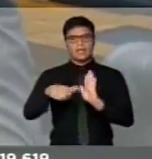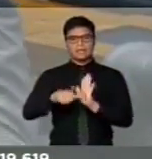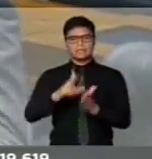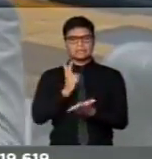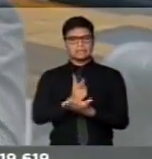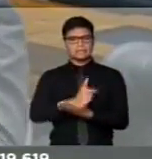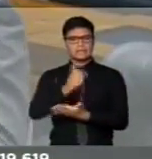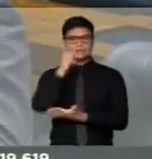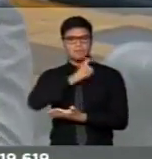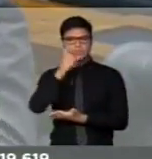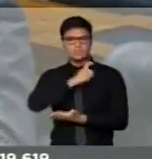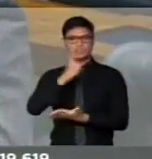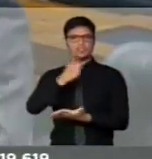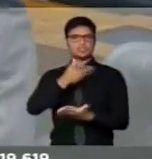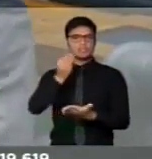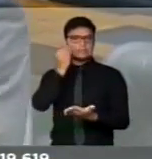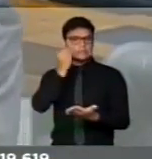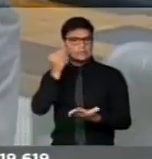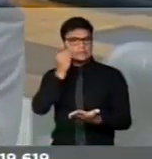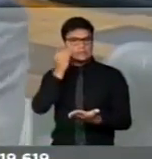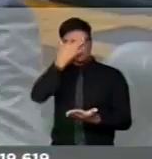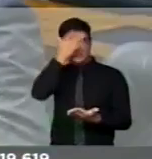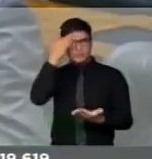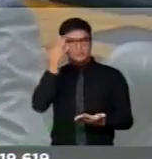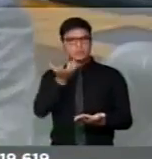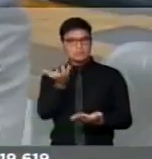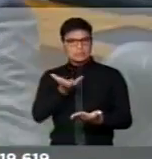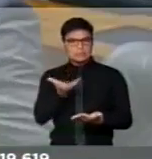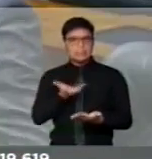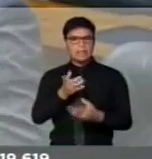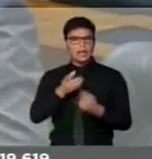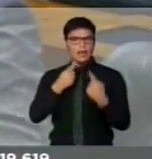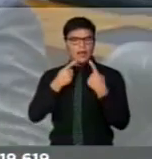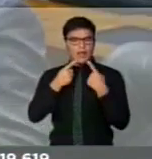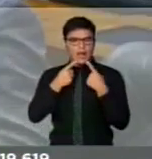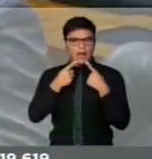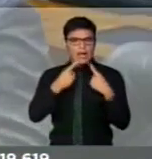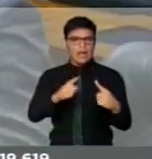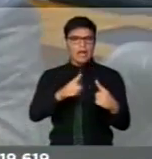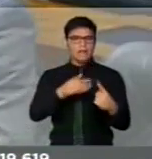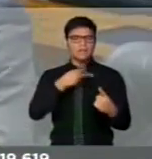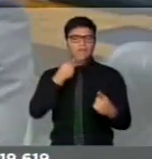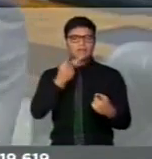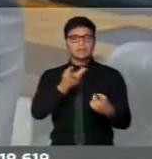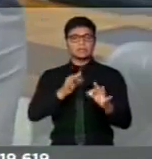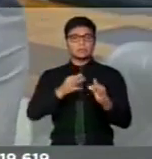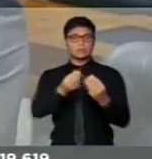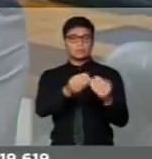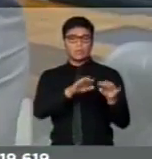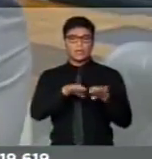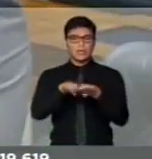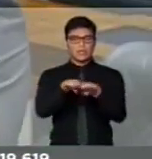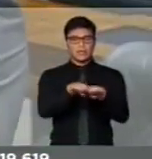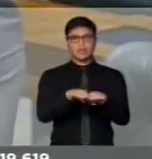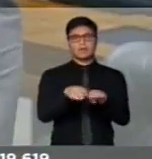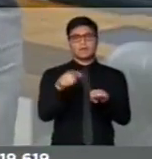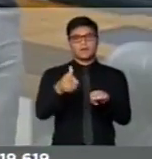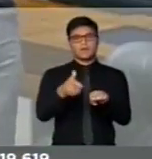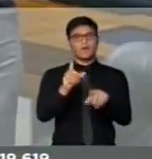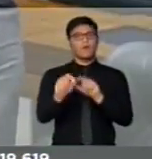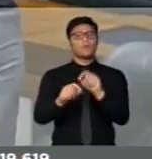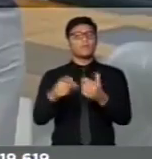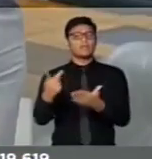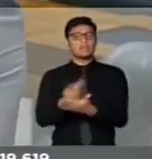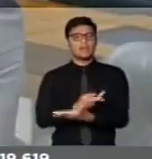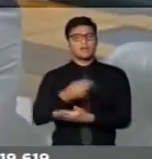a insistência de alguns que querem nivelar por baixo, dizer que é tudo igual, como se isso resolvesse o mar de